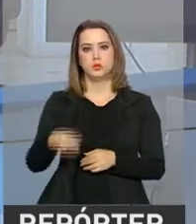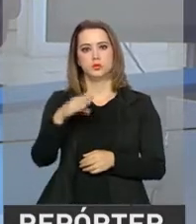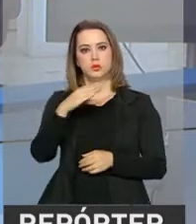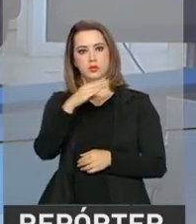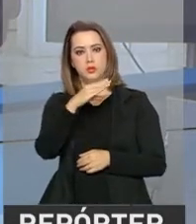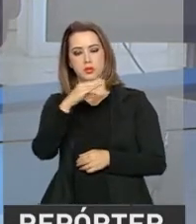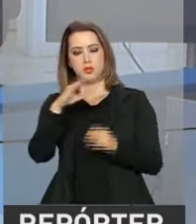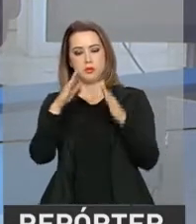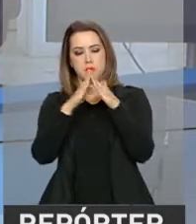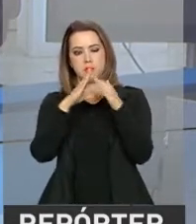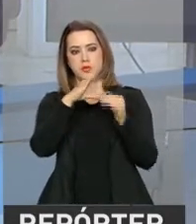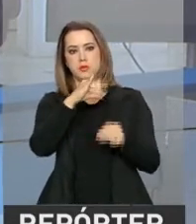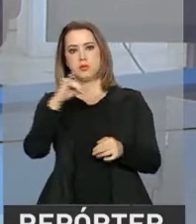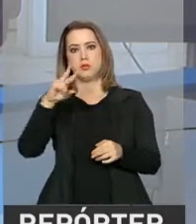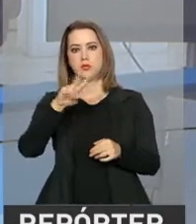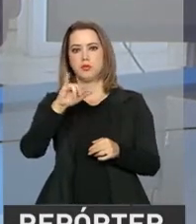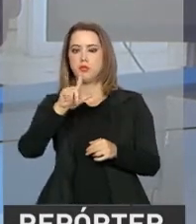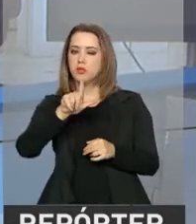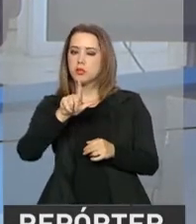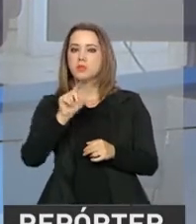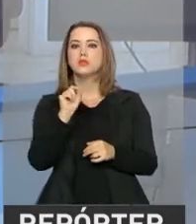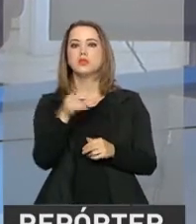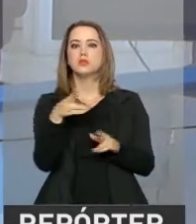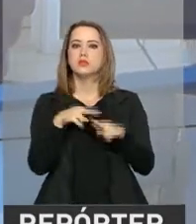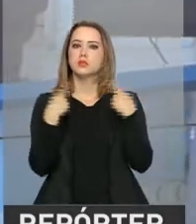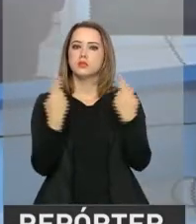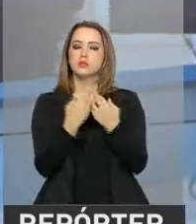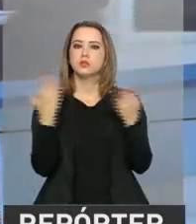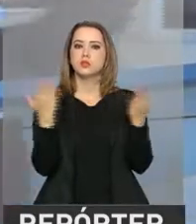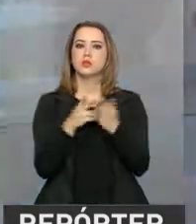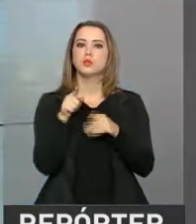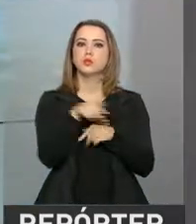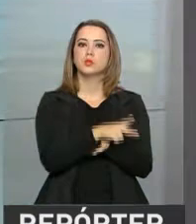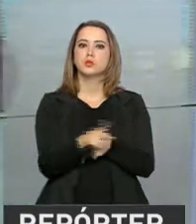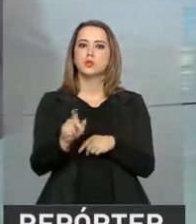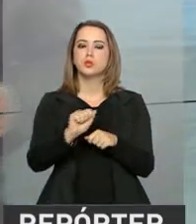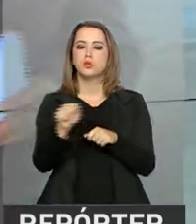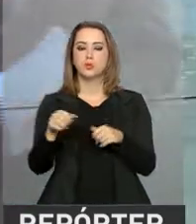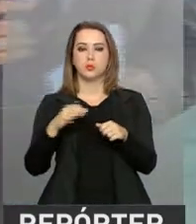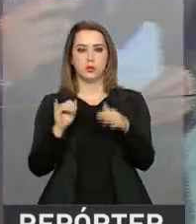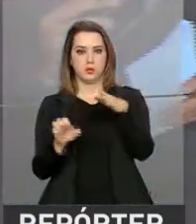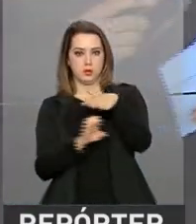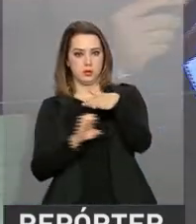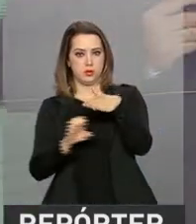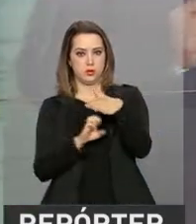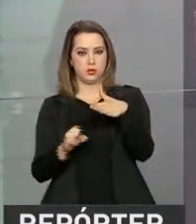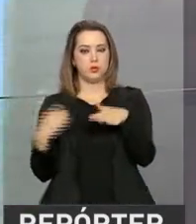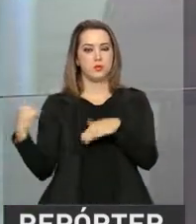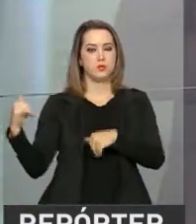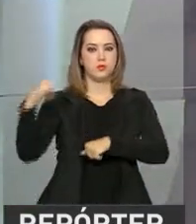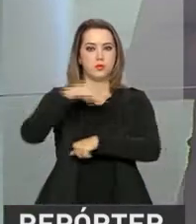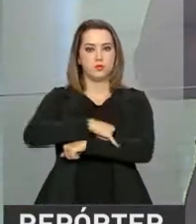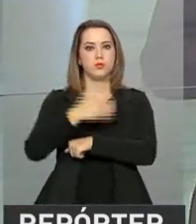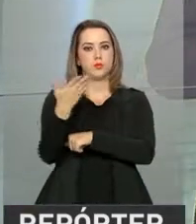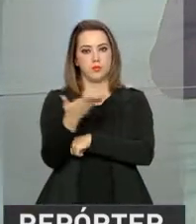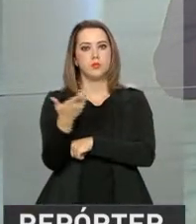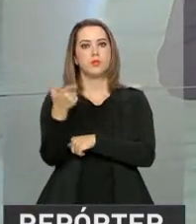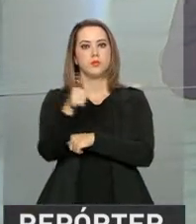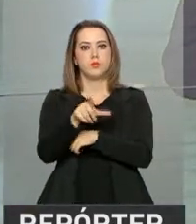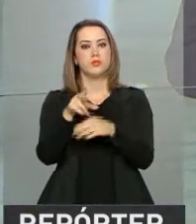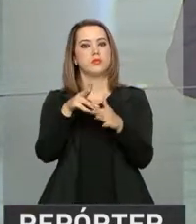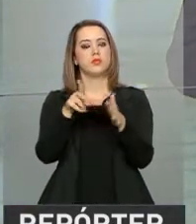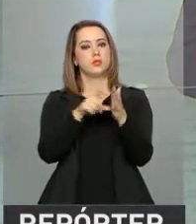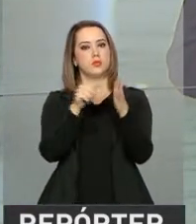hoje com os presidentes das companhias aéreas. Vamos voltar a conversar com o repórter Paulo La Salvia, que está lá no Palácio Planalto, e